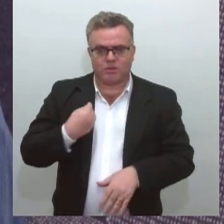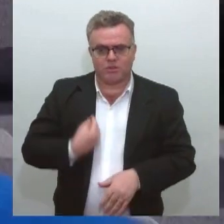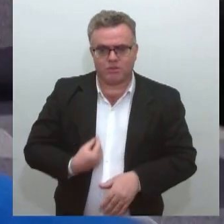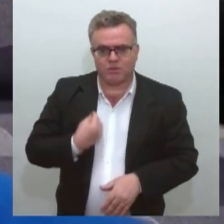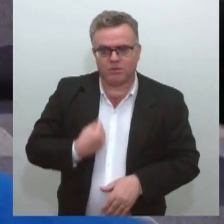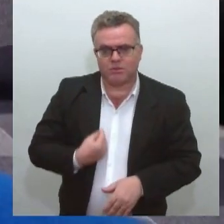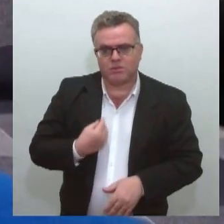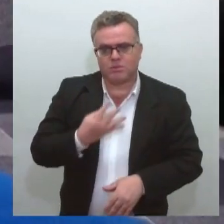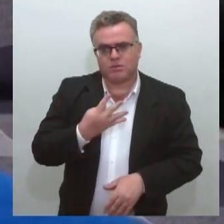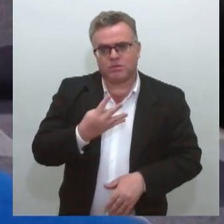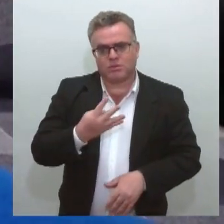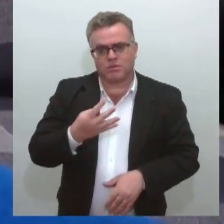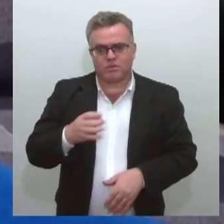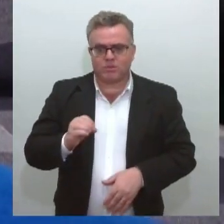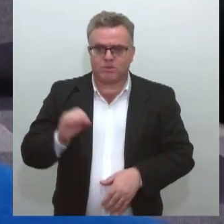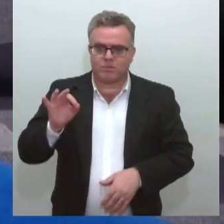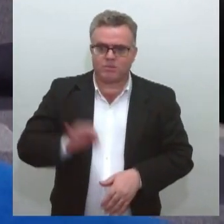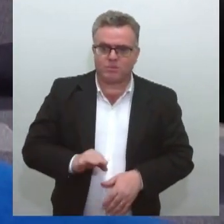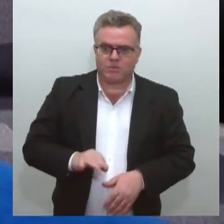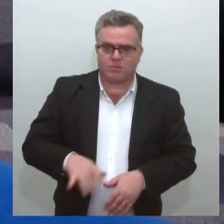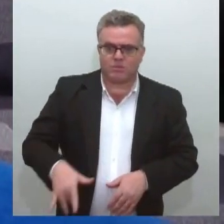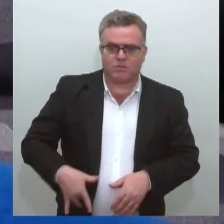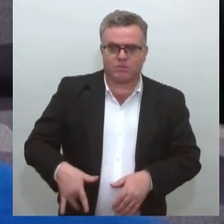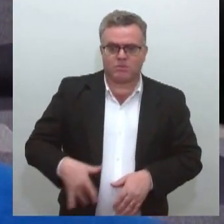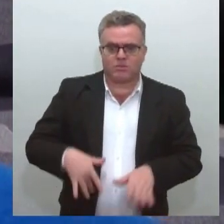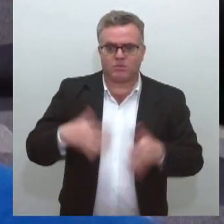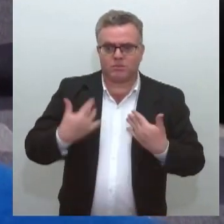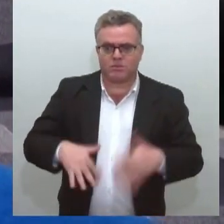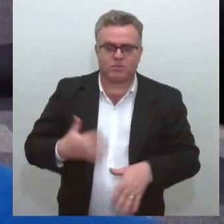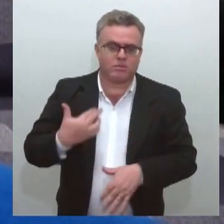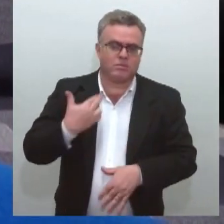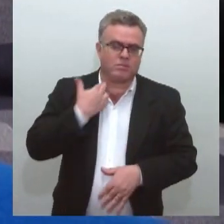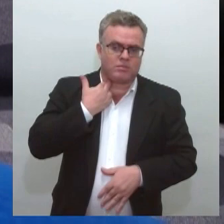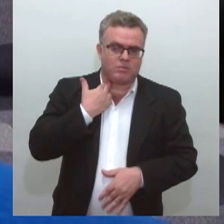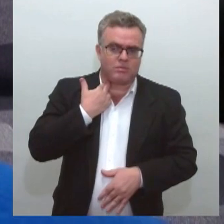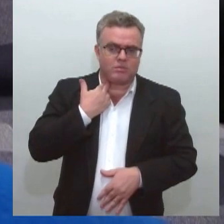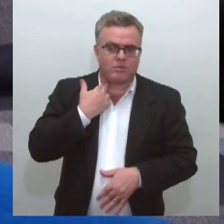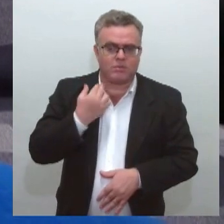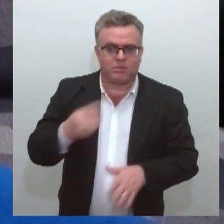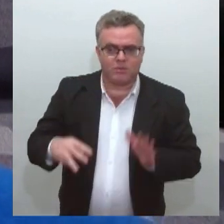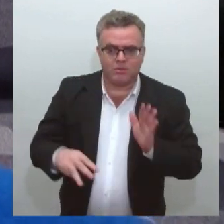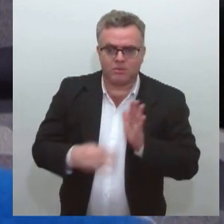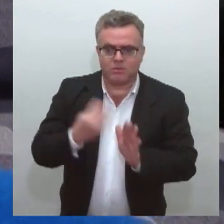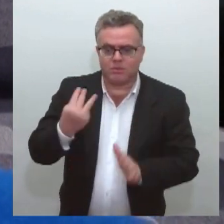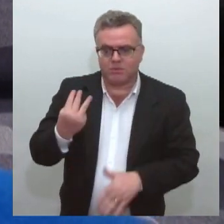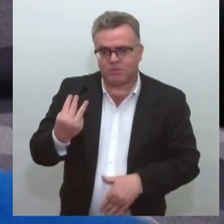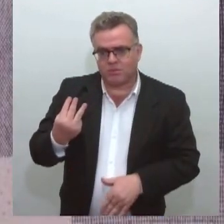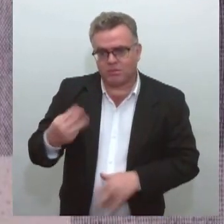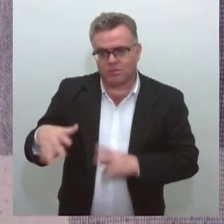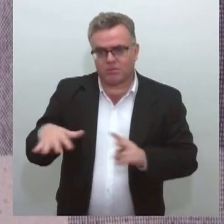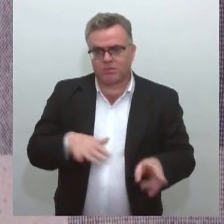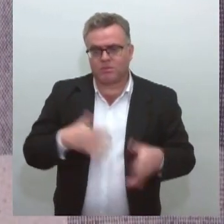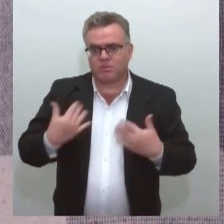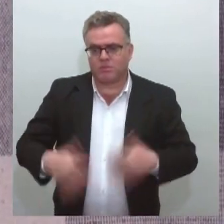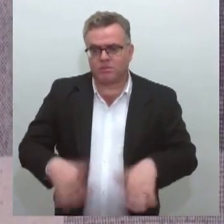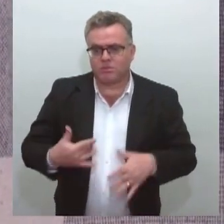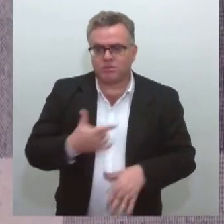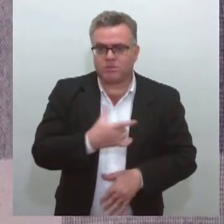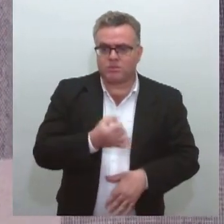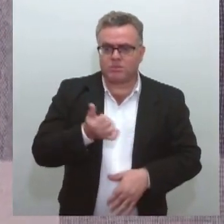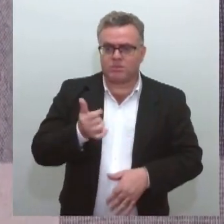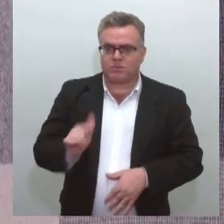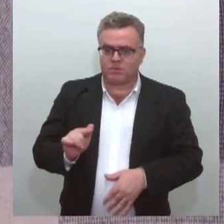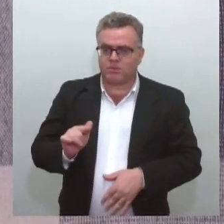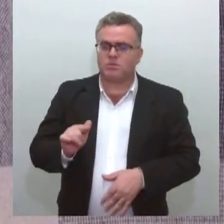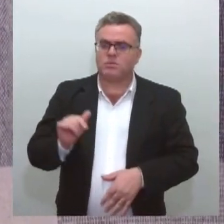renal, submetendo-se à hemodiálise 3 vezes por semana. Em 2017, sua esperança se renovou ao